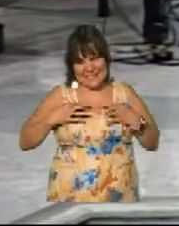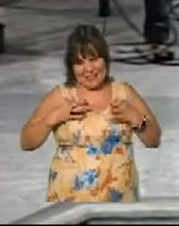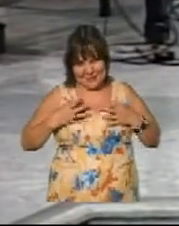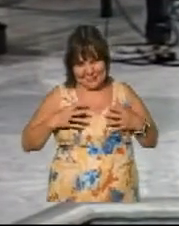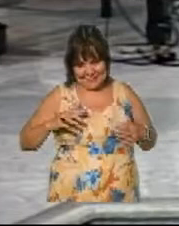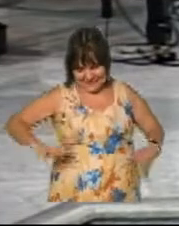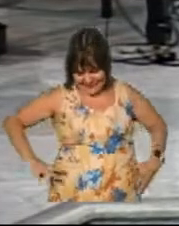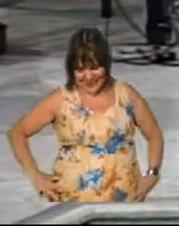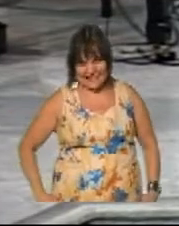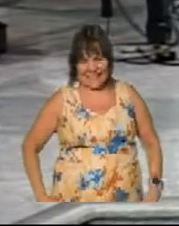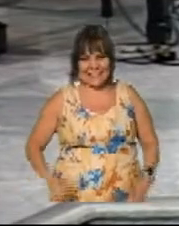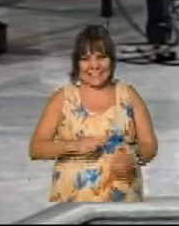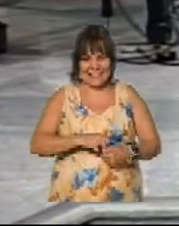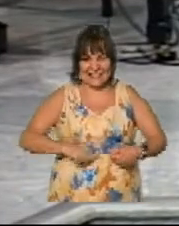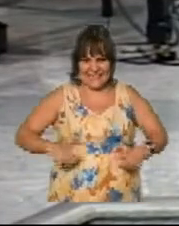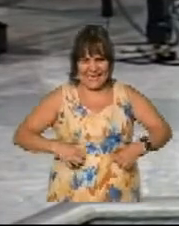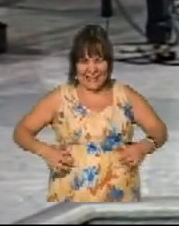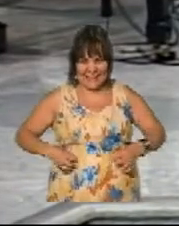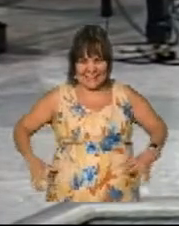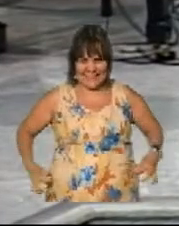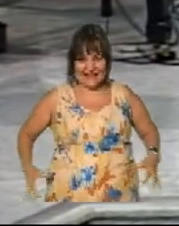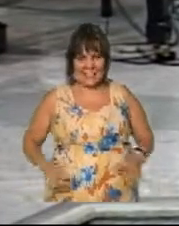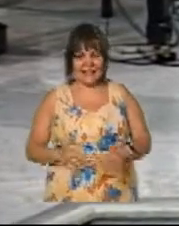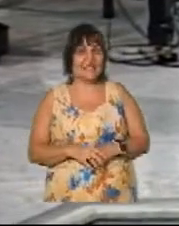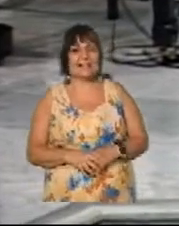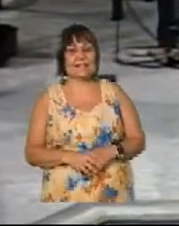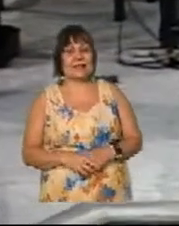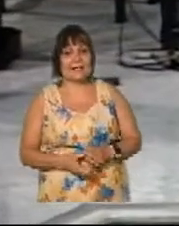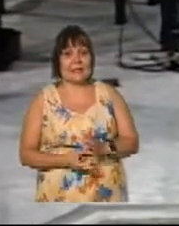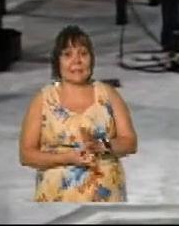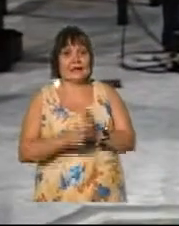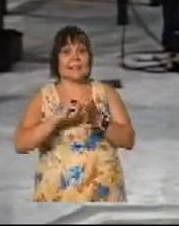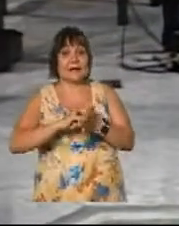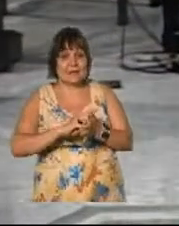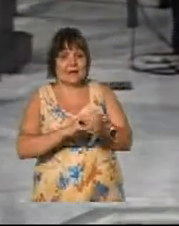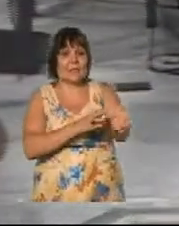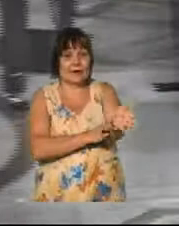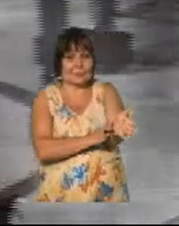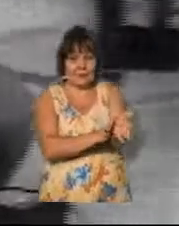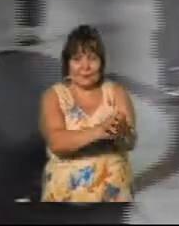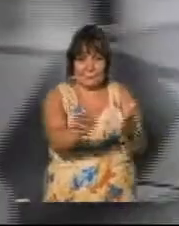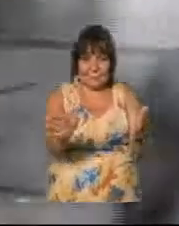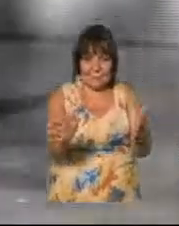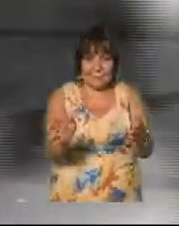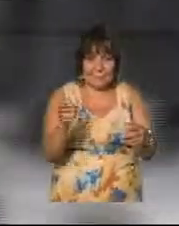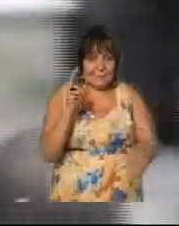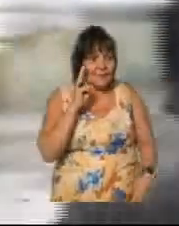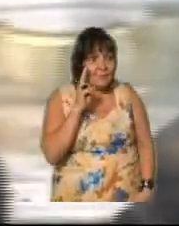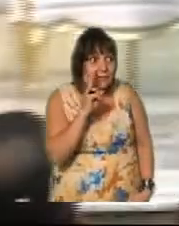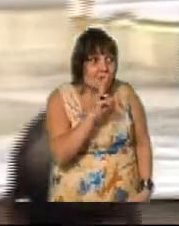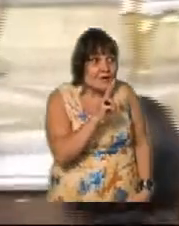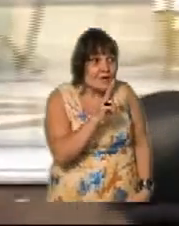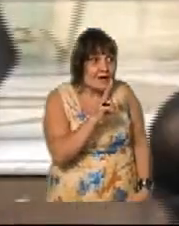é mais maravilhoso, olha lá ele todo esfrangalhado, e antes que ele pense de outra forma, disse que o pai correu, e